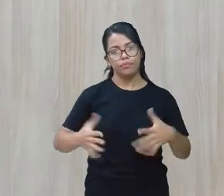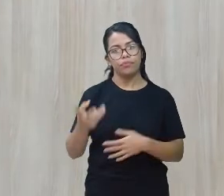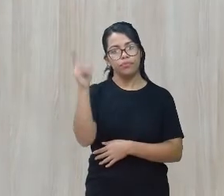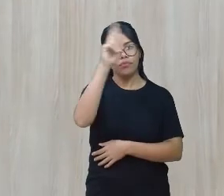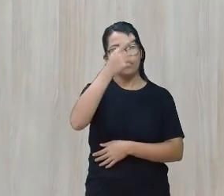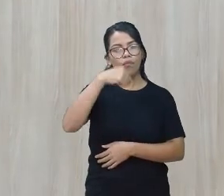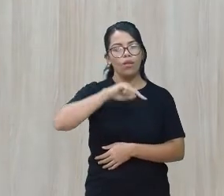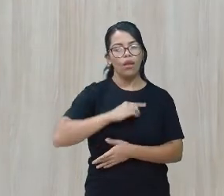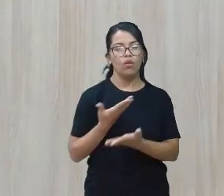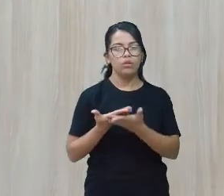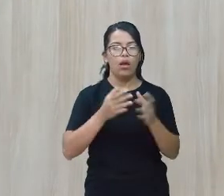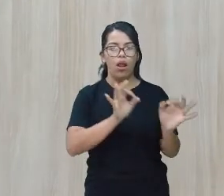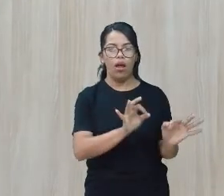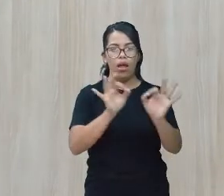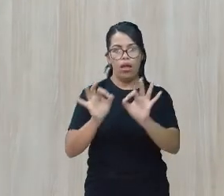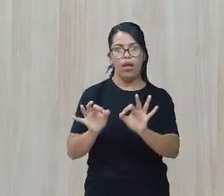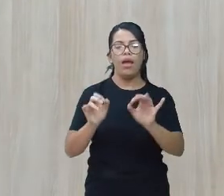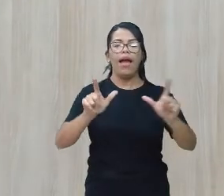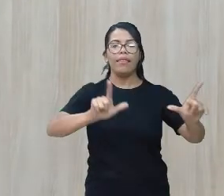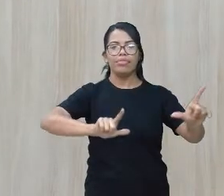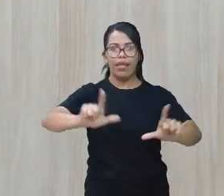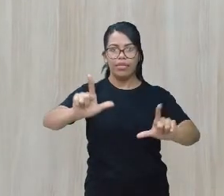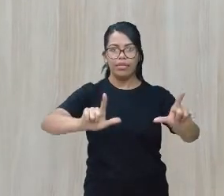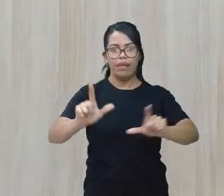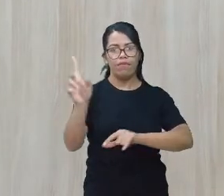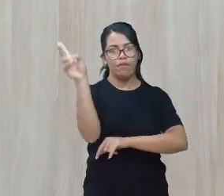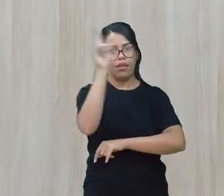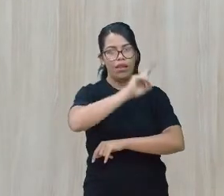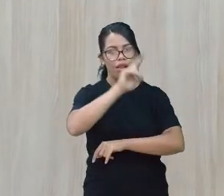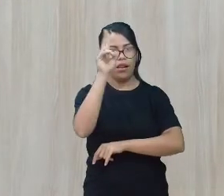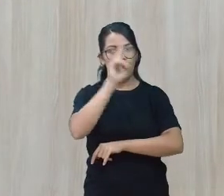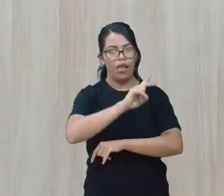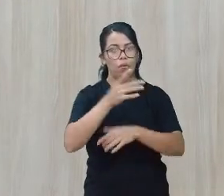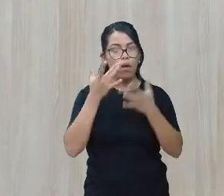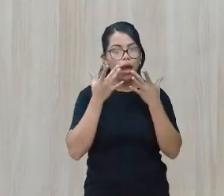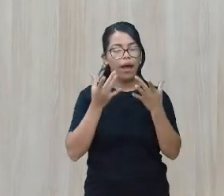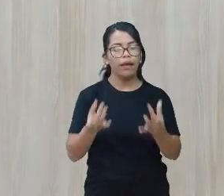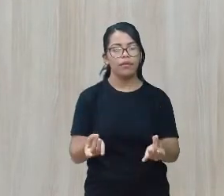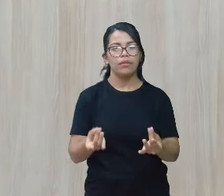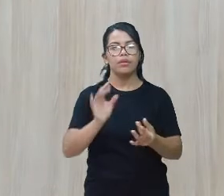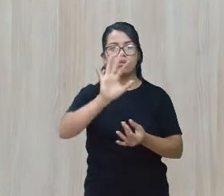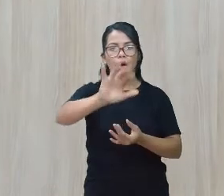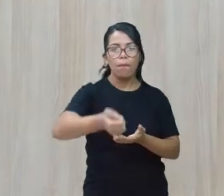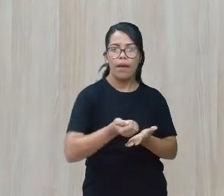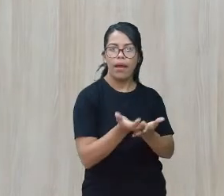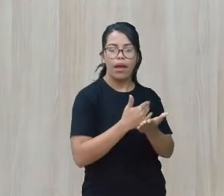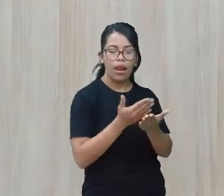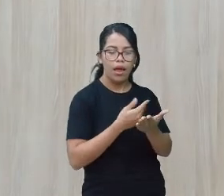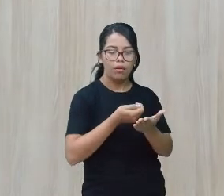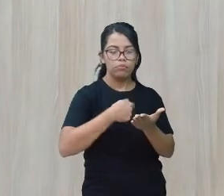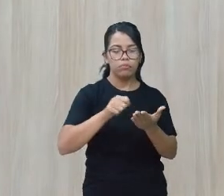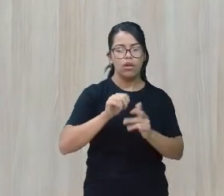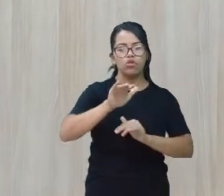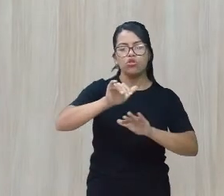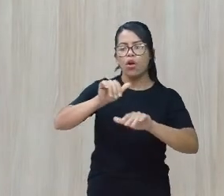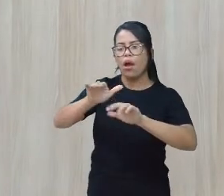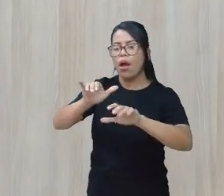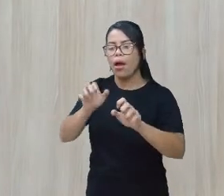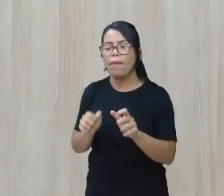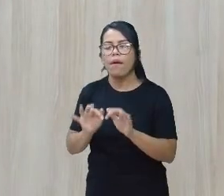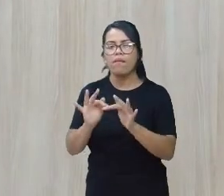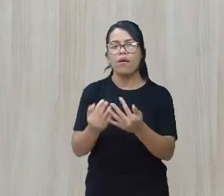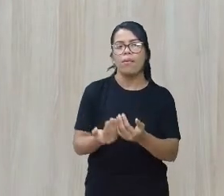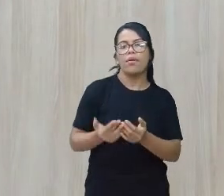importante prestar bastante atenção, peguem lápis, caderno, chama alguém para assistir com você, anotem